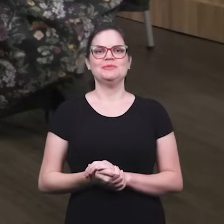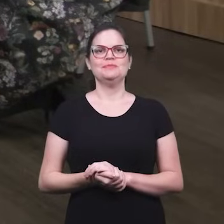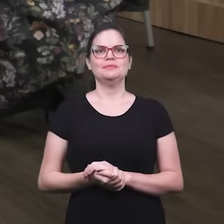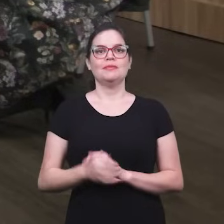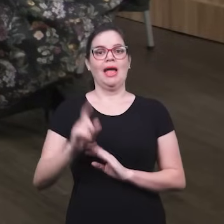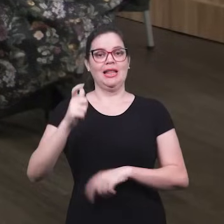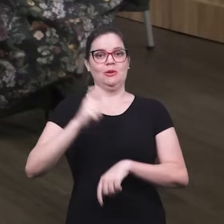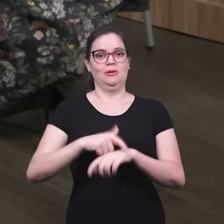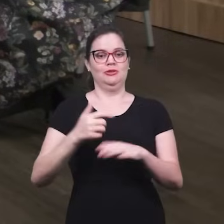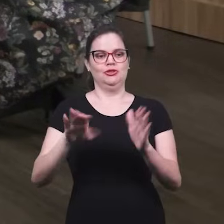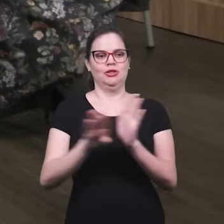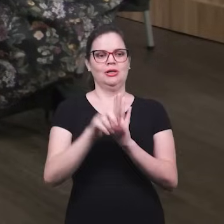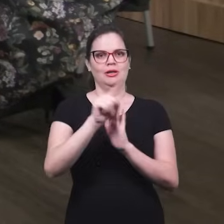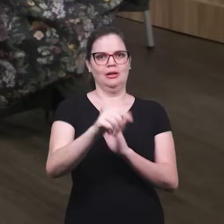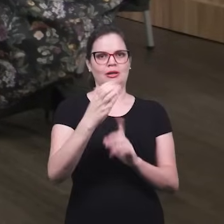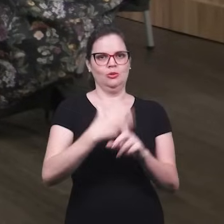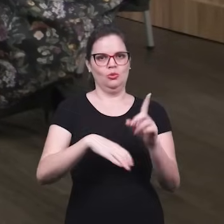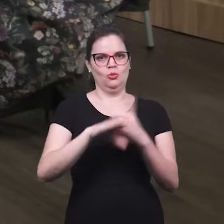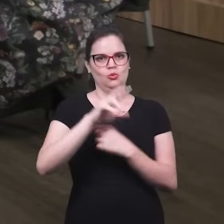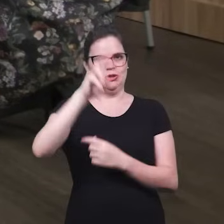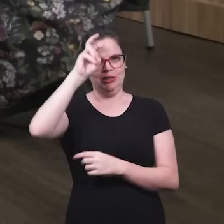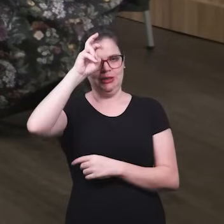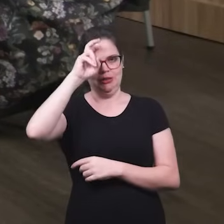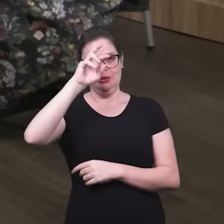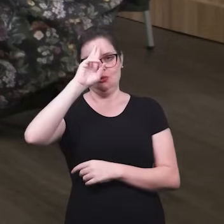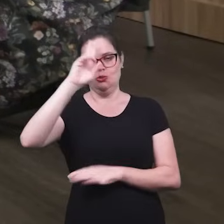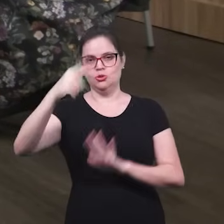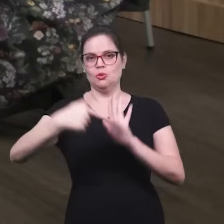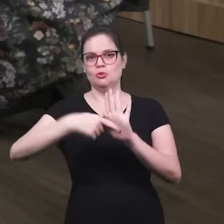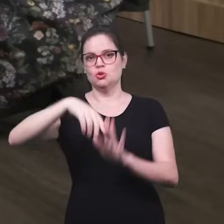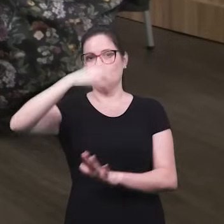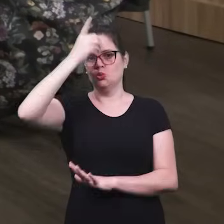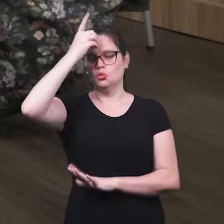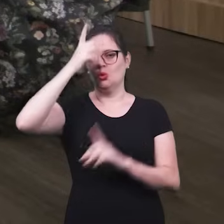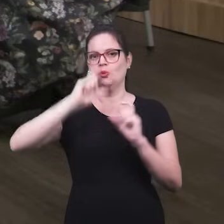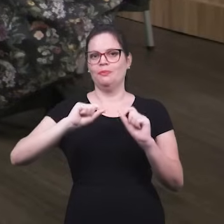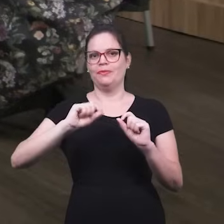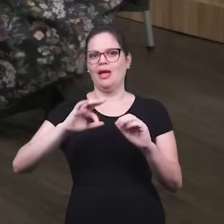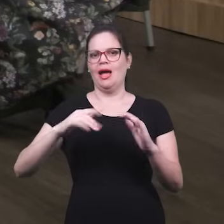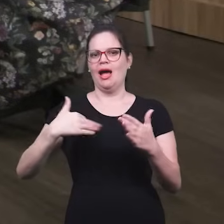o seguinte dom, que até terça-feira